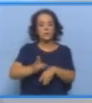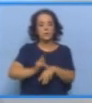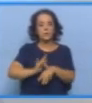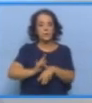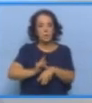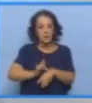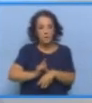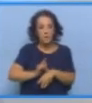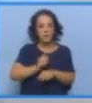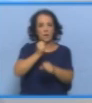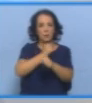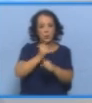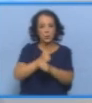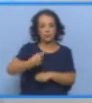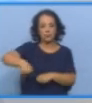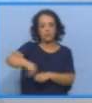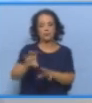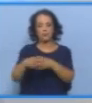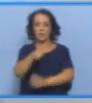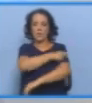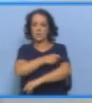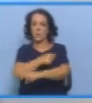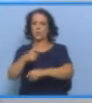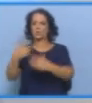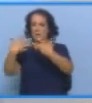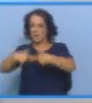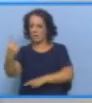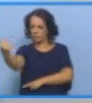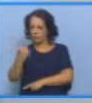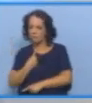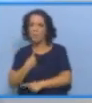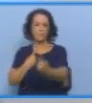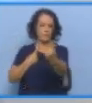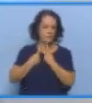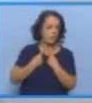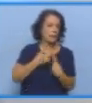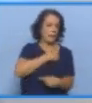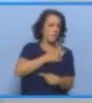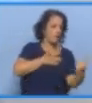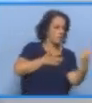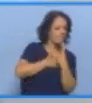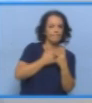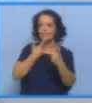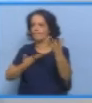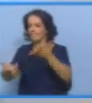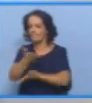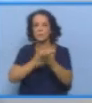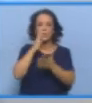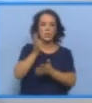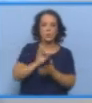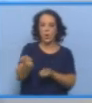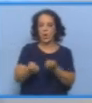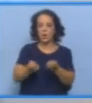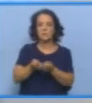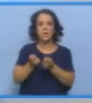trabalhadores, recebendo comissões de trabalhadores, delegados sindicais, dirigentes sindicais, dialogando com empresários, organizando dispositivos de